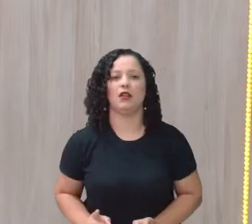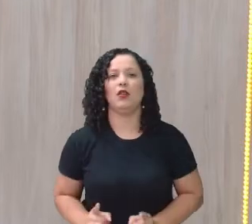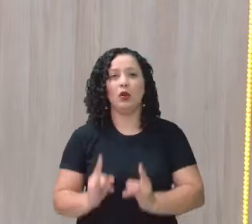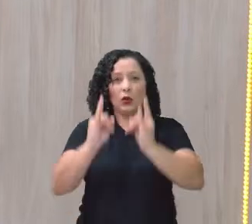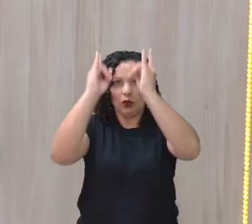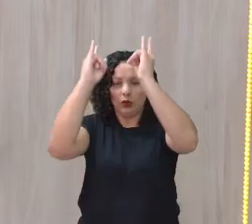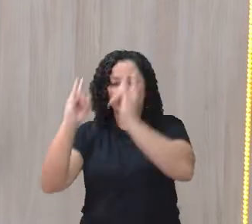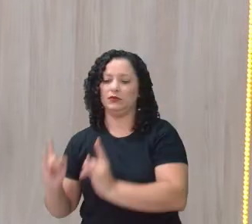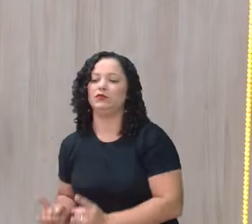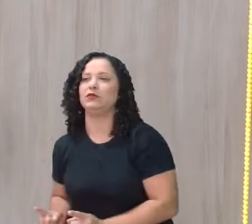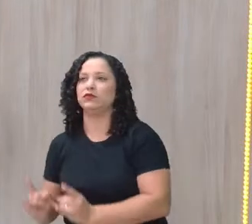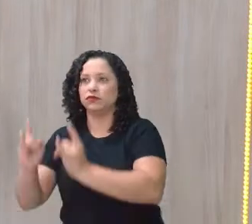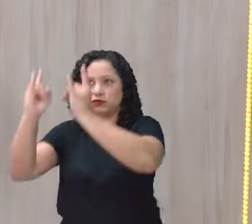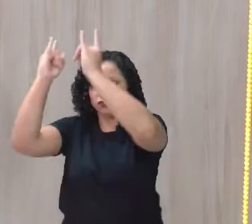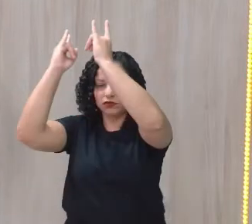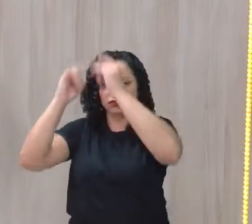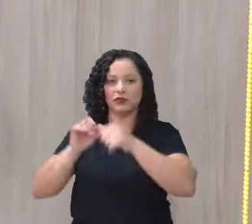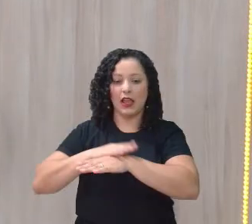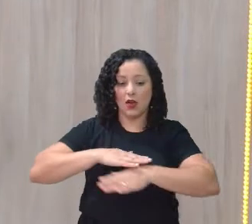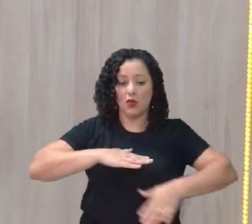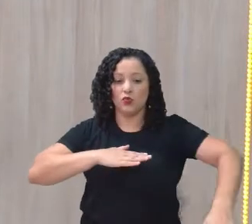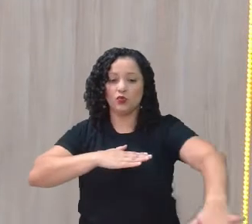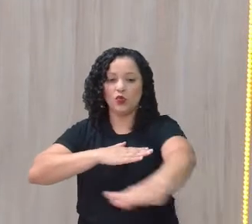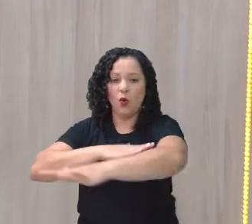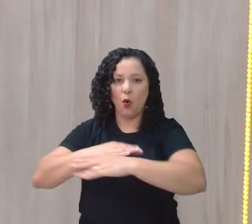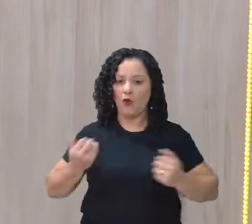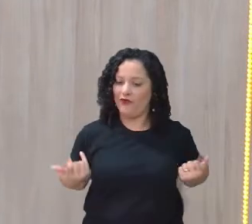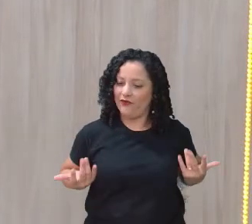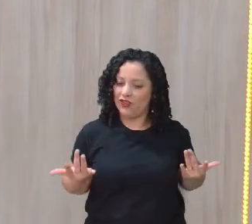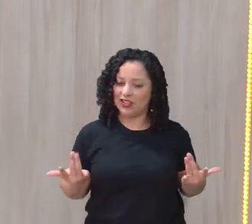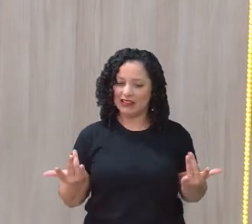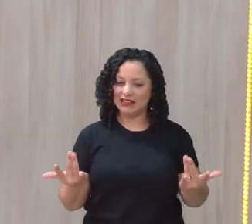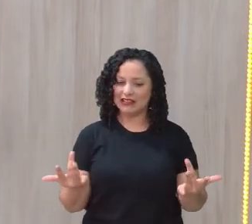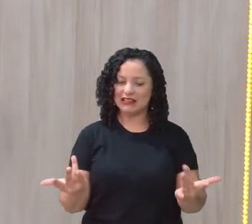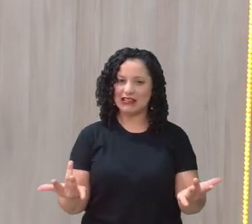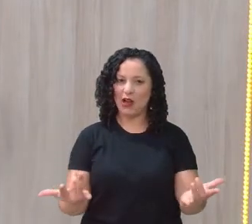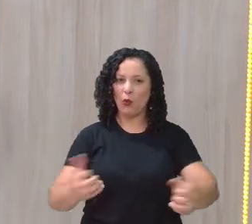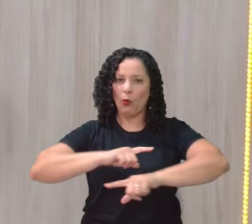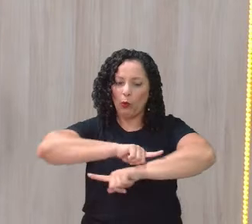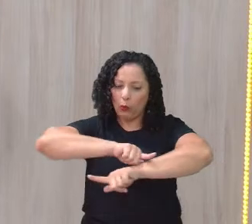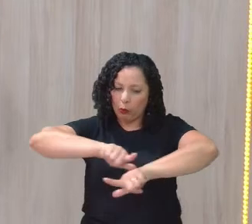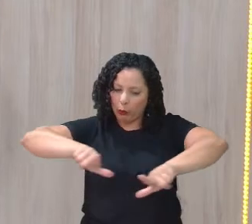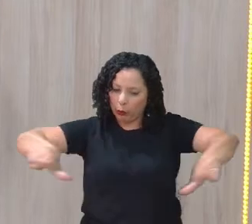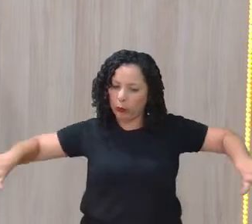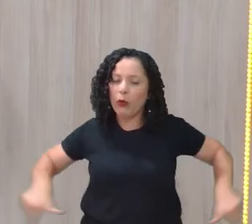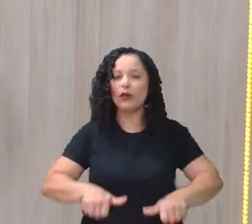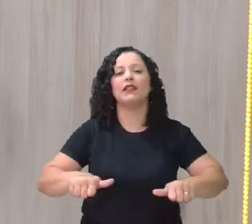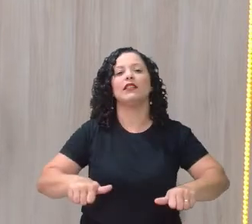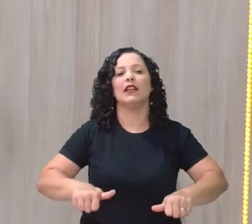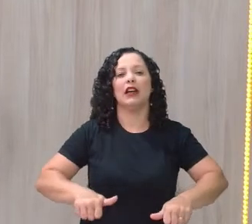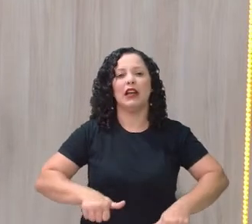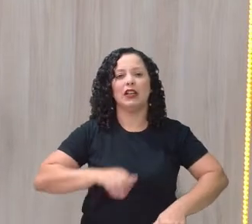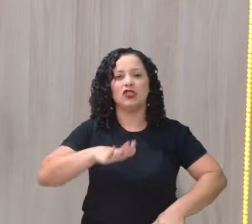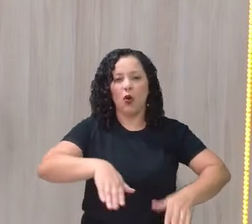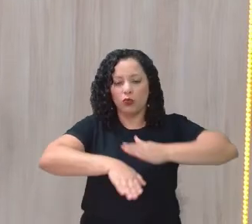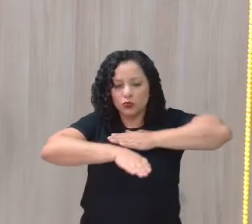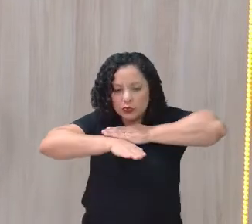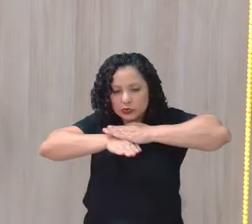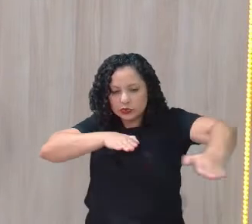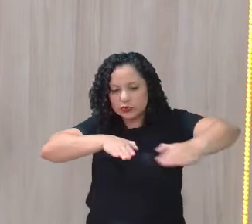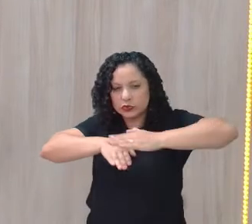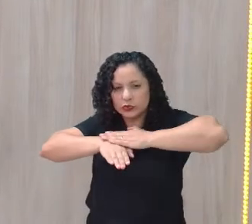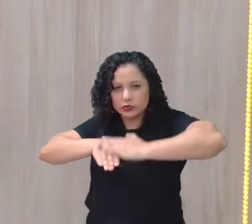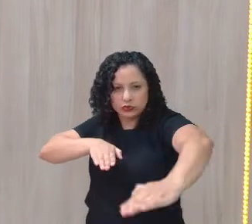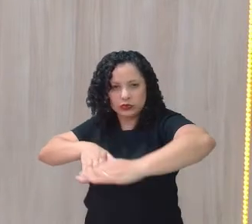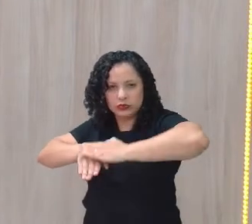mais permeável do solo, a vegetação, aí passa o asfalto, fica mais impermeável, vai absorver,